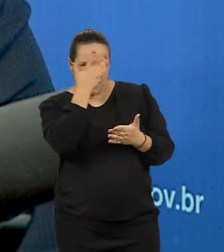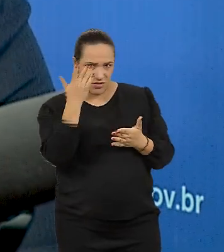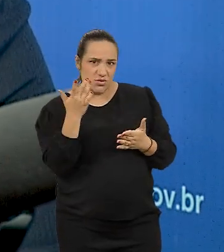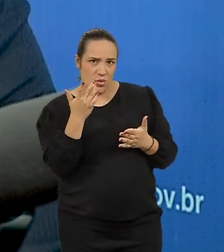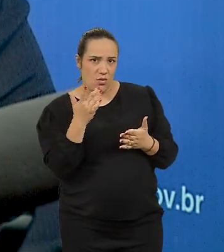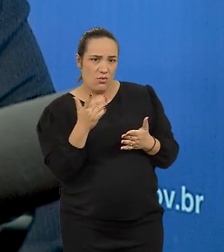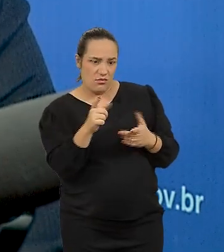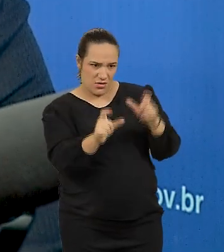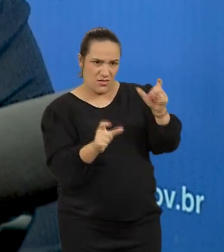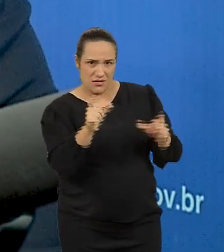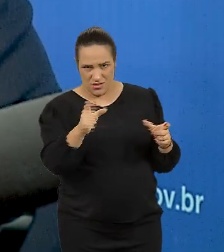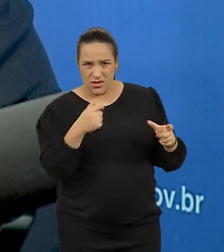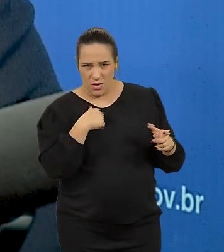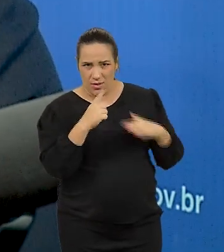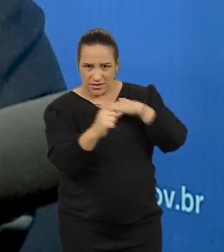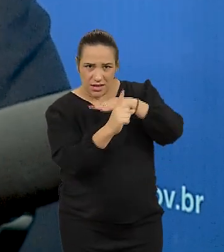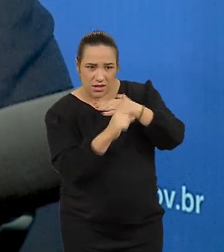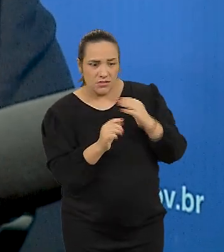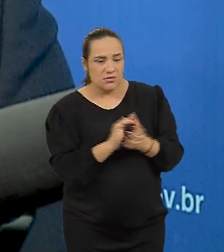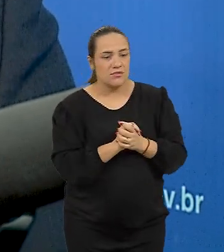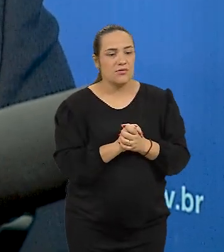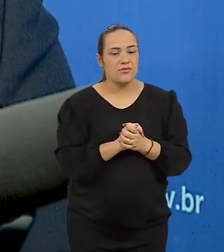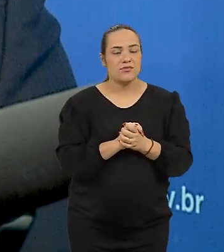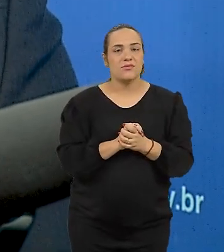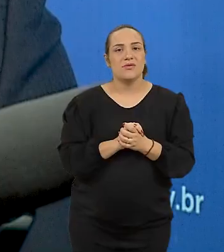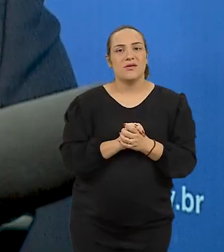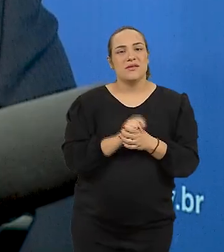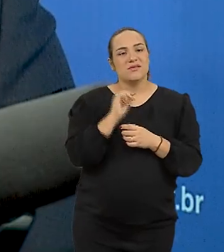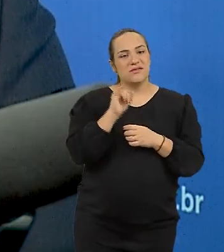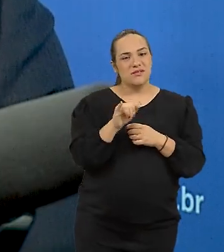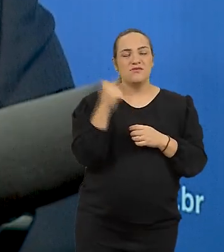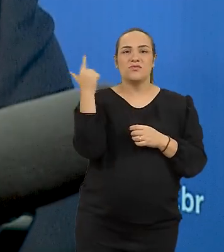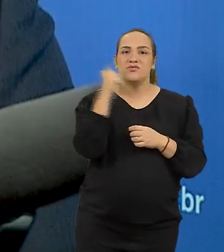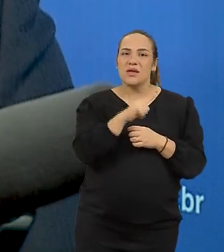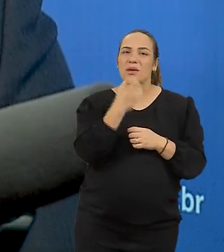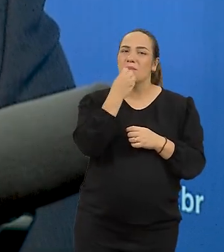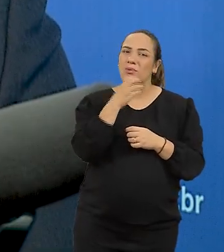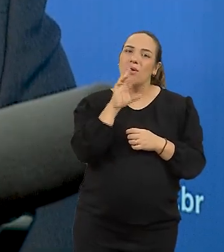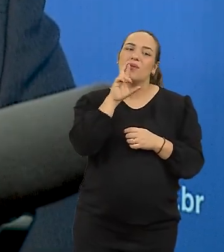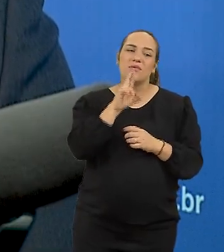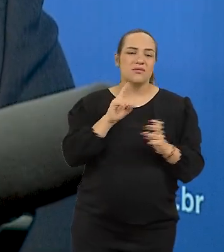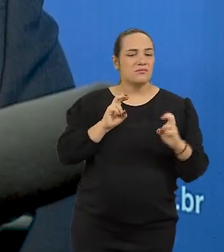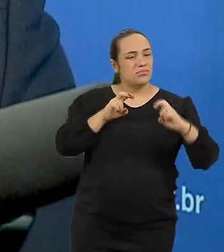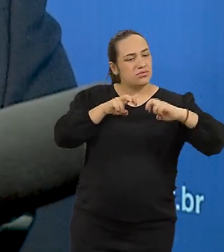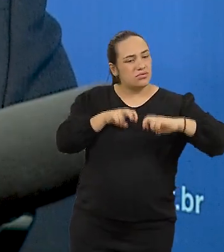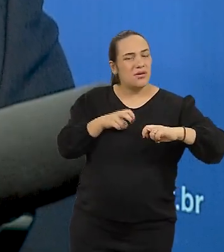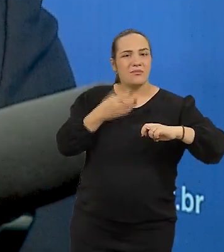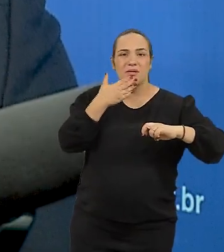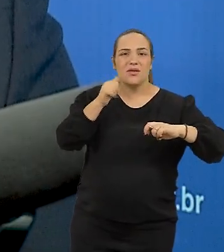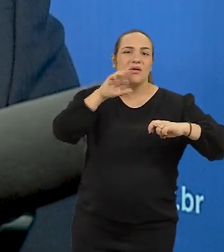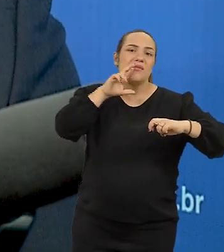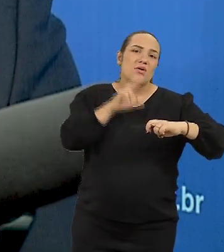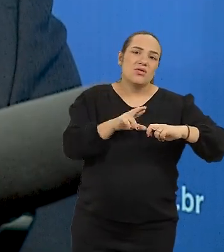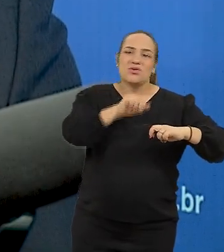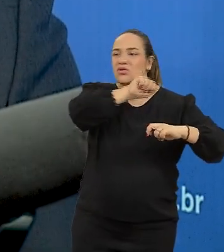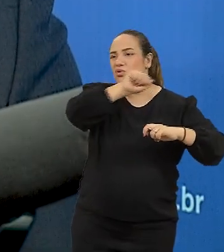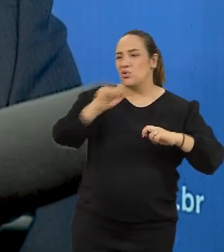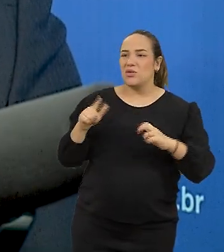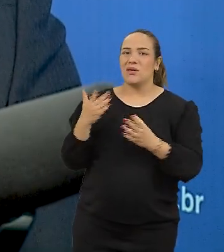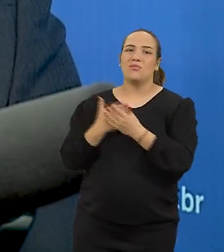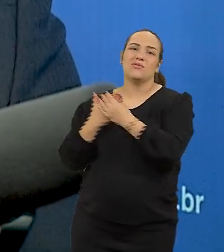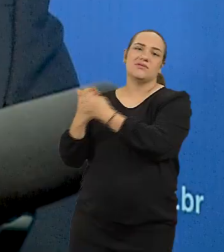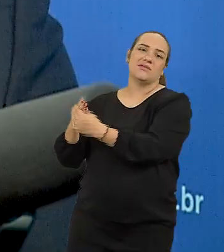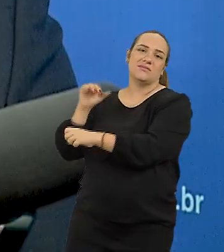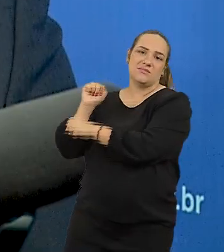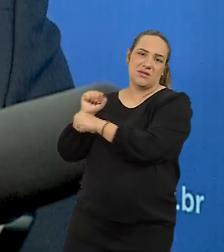ter nas suas mãos a capacidade de produzir resultado é muito melhor, porque